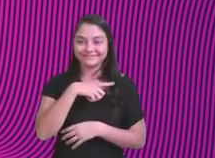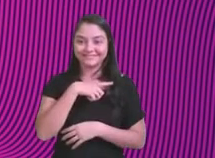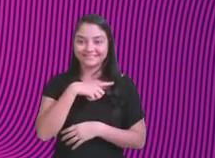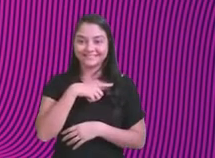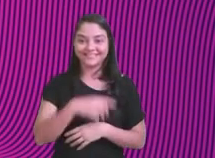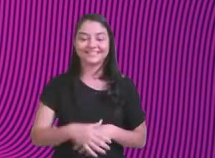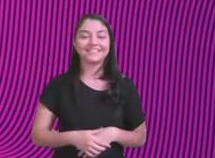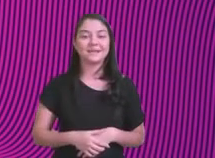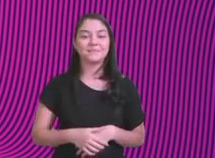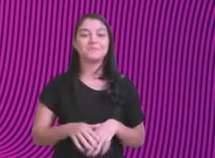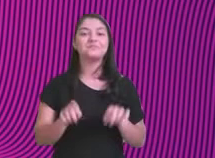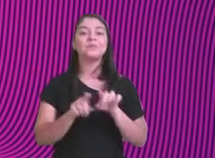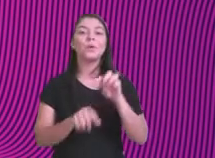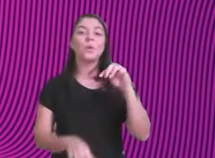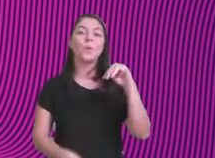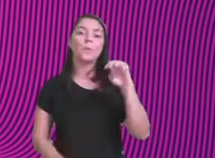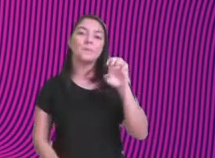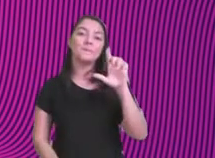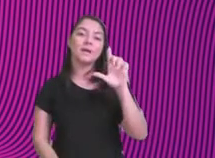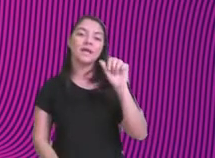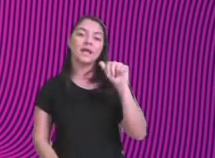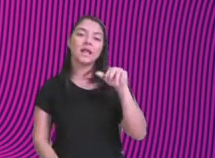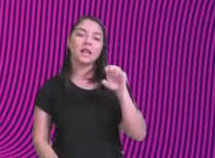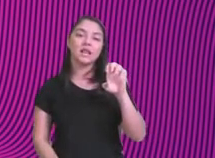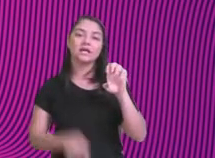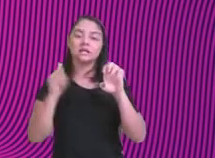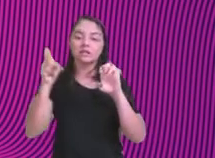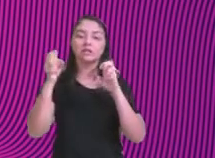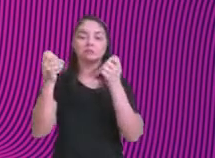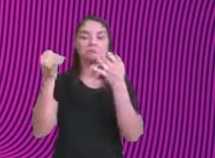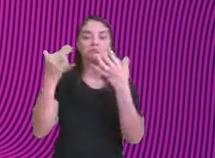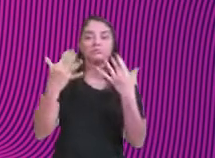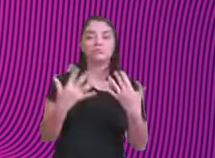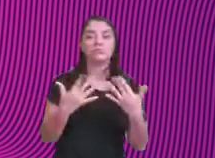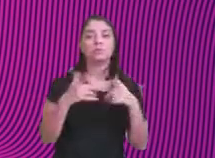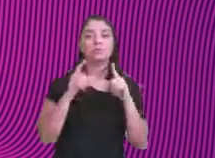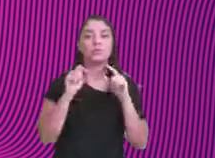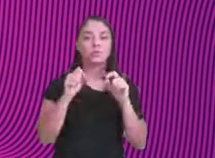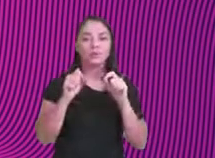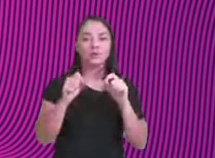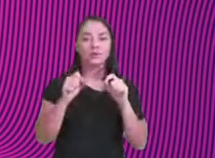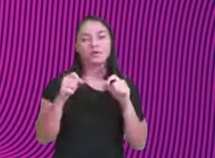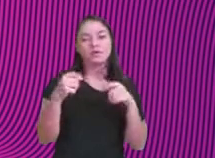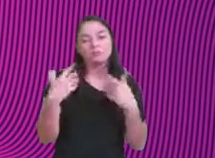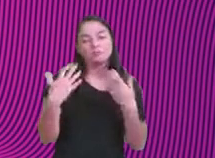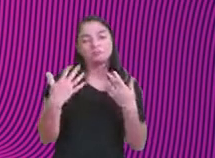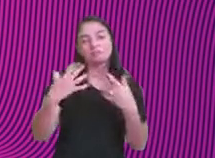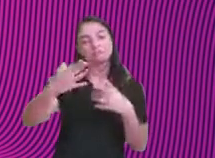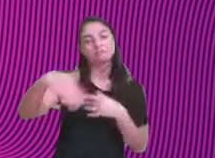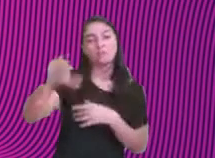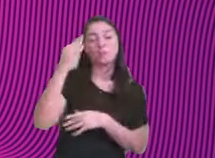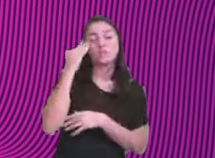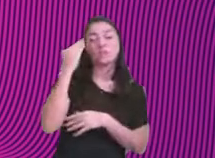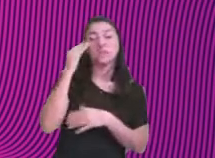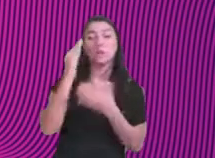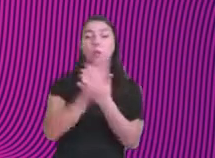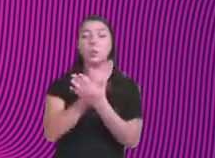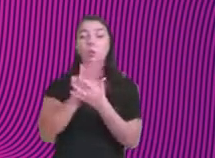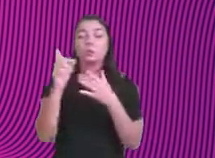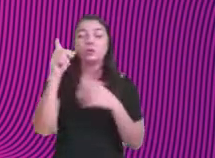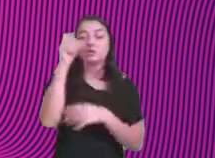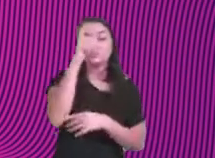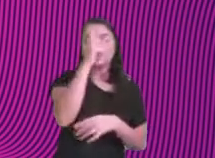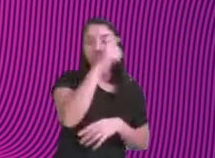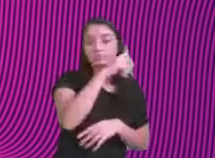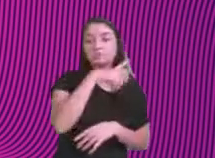O Melanie falou sobre, enfim, entendi alguma dificuldade maior